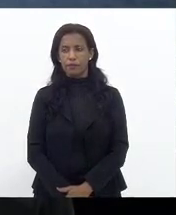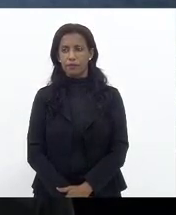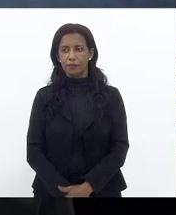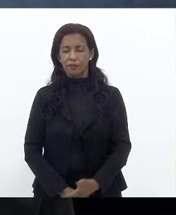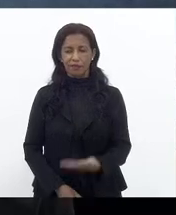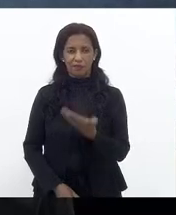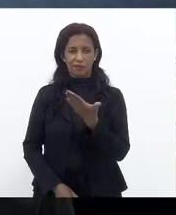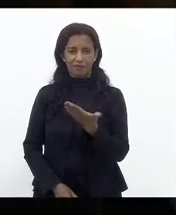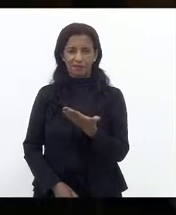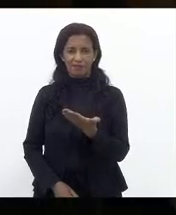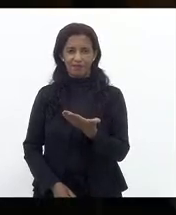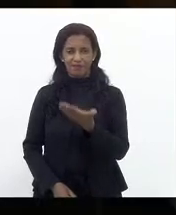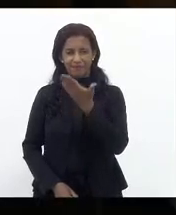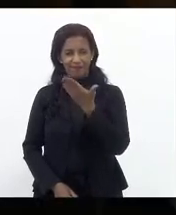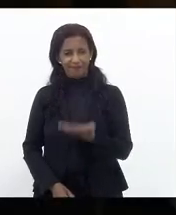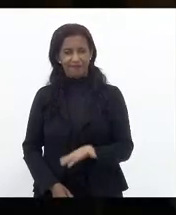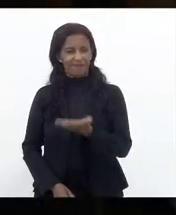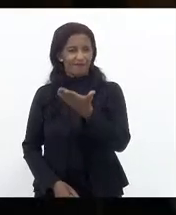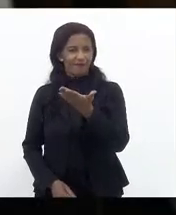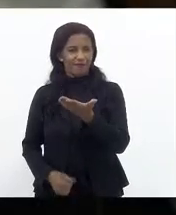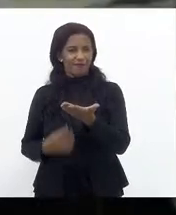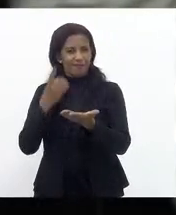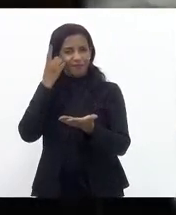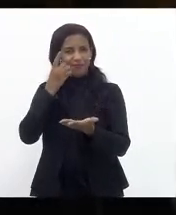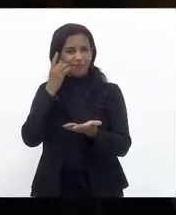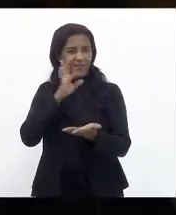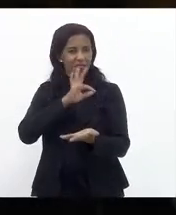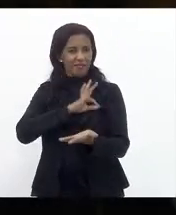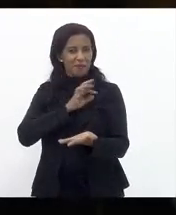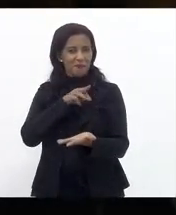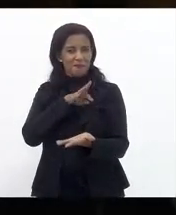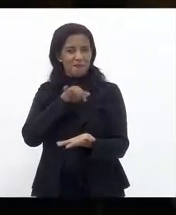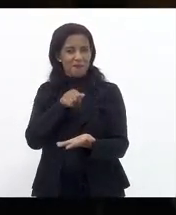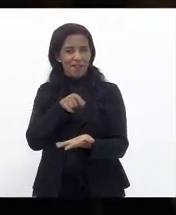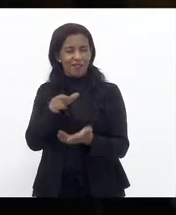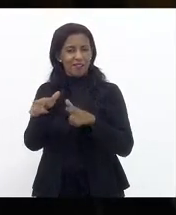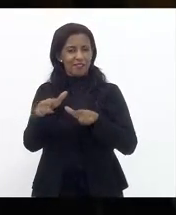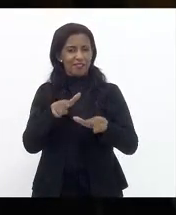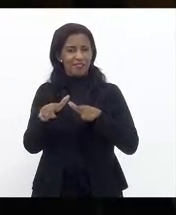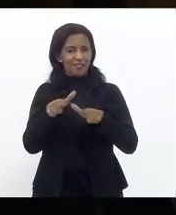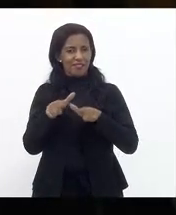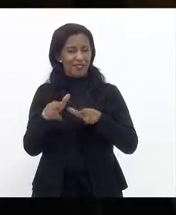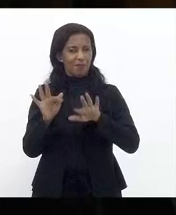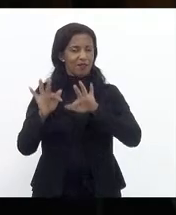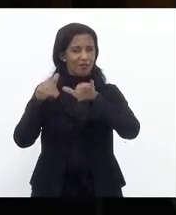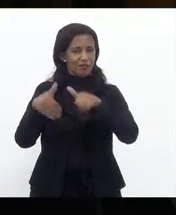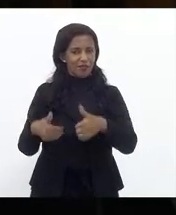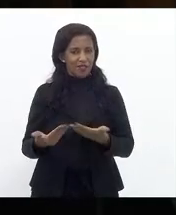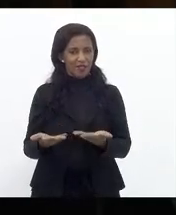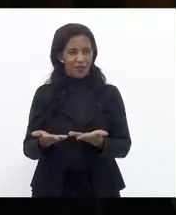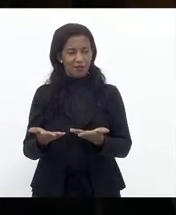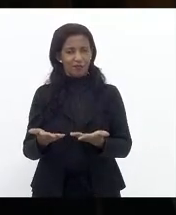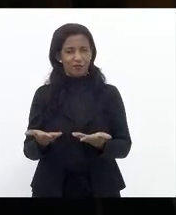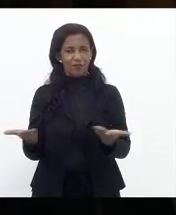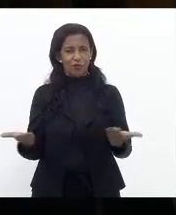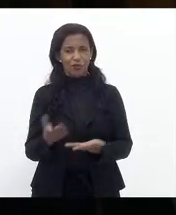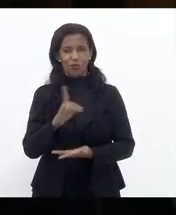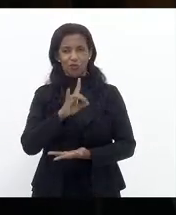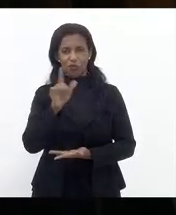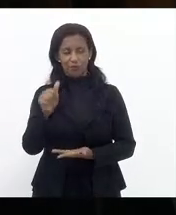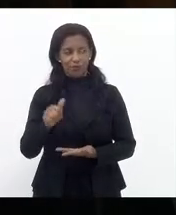Nobre deputada Marta Rocha, que preside os trabalhos do expediente final do dia de